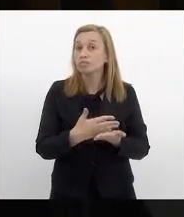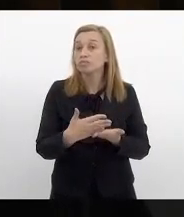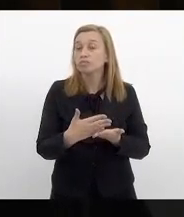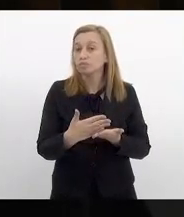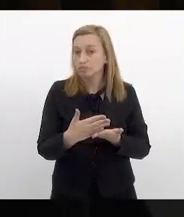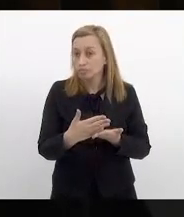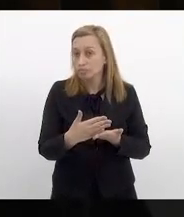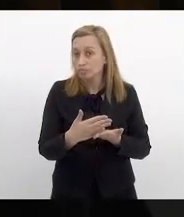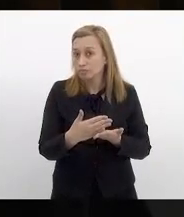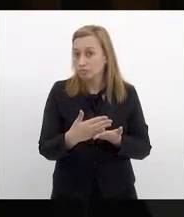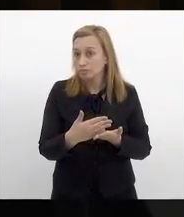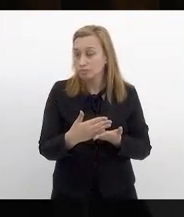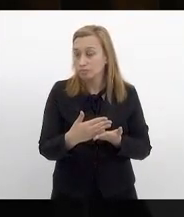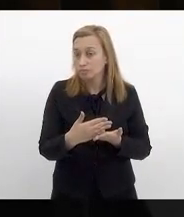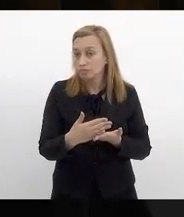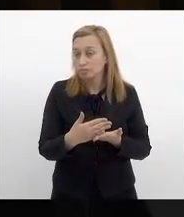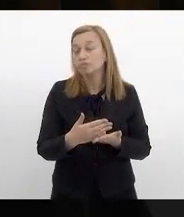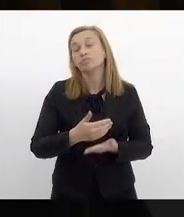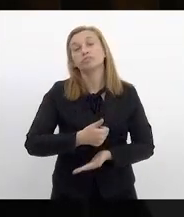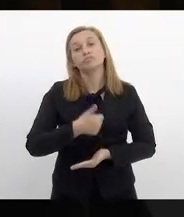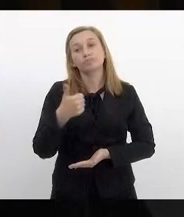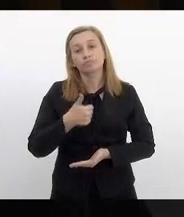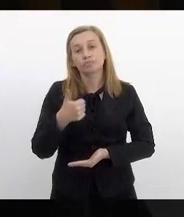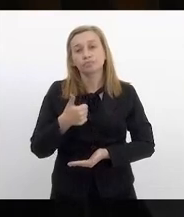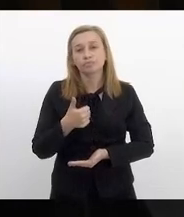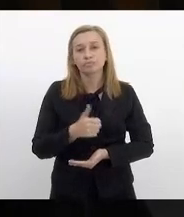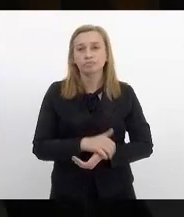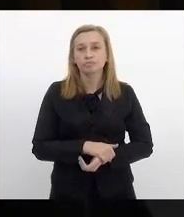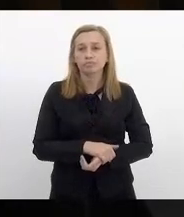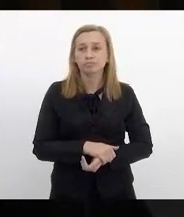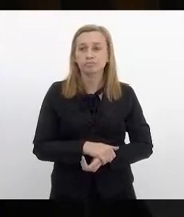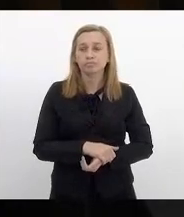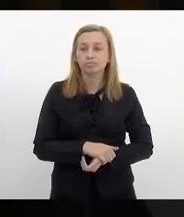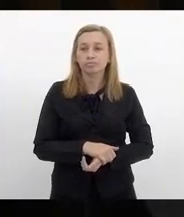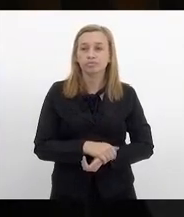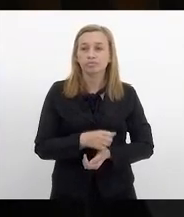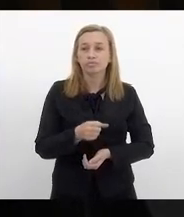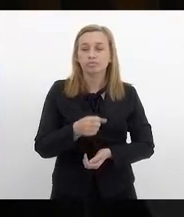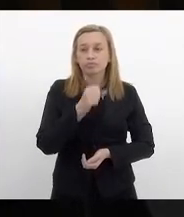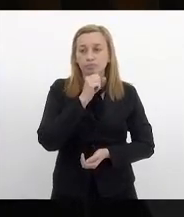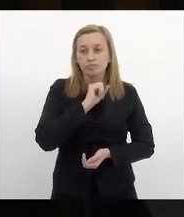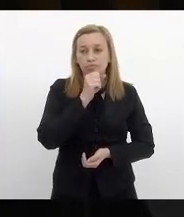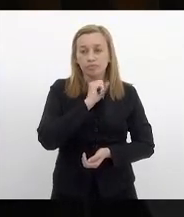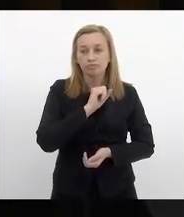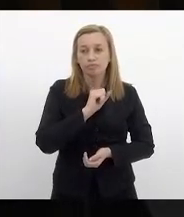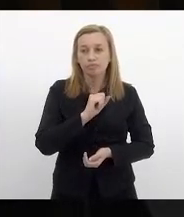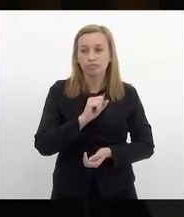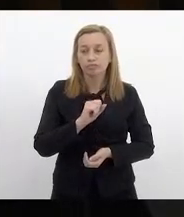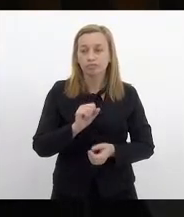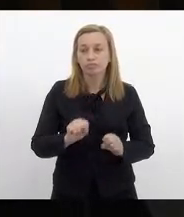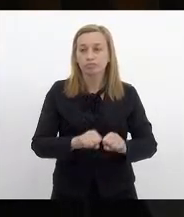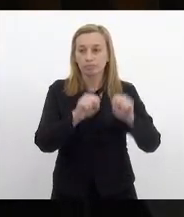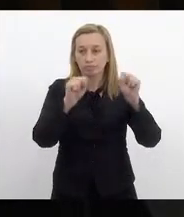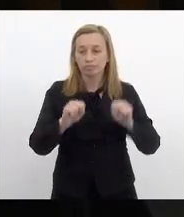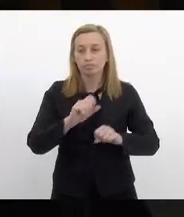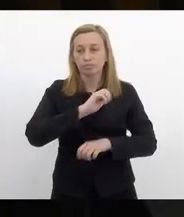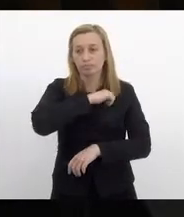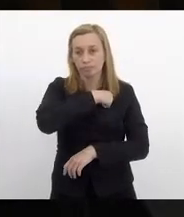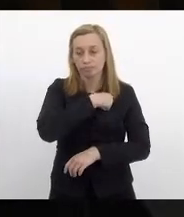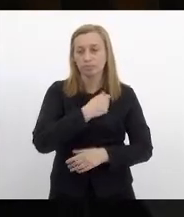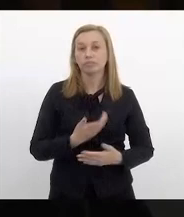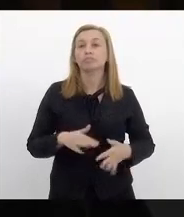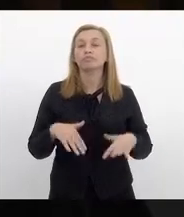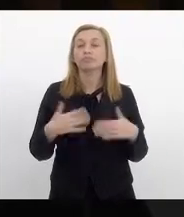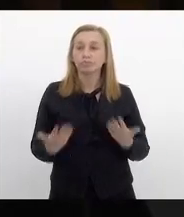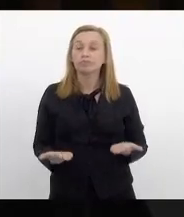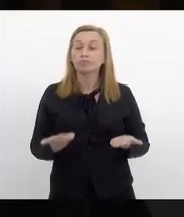que vigorou pela primeira vez, o antigo regime de recuperação fiscal. Então,